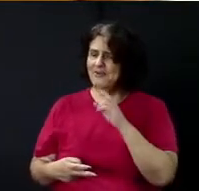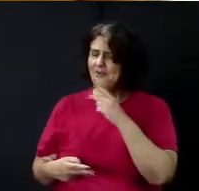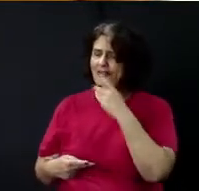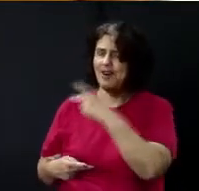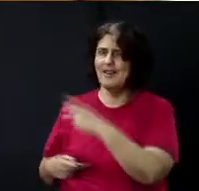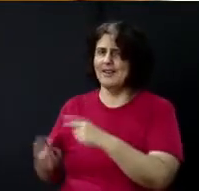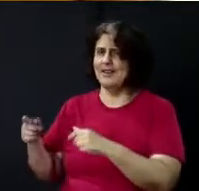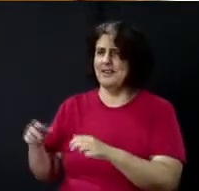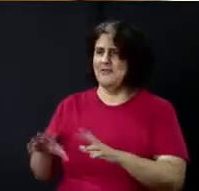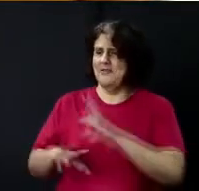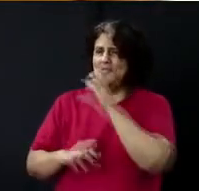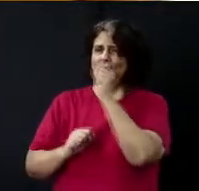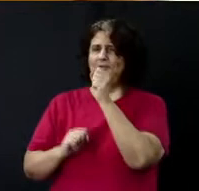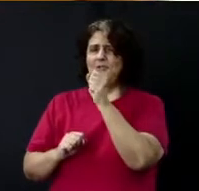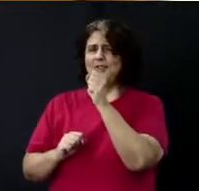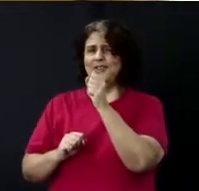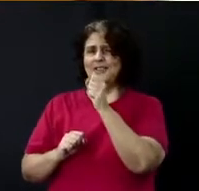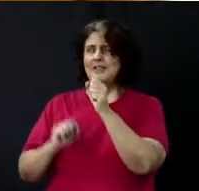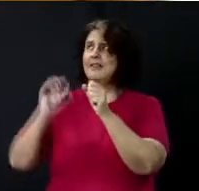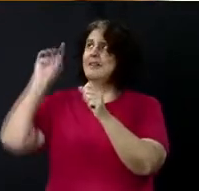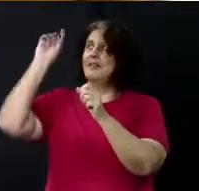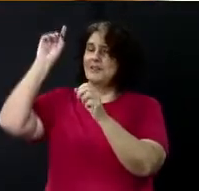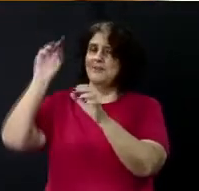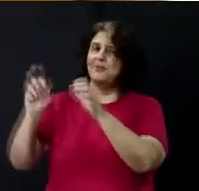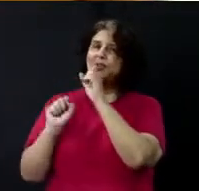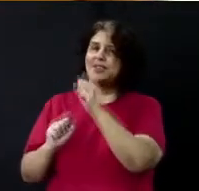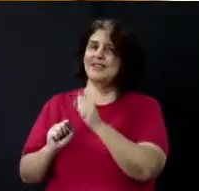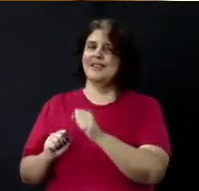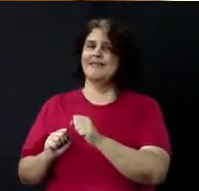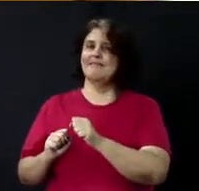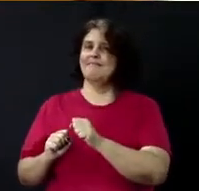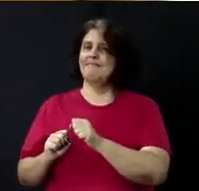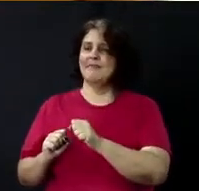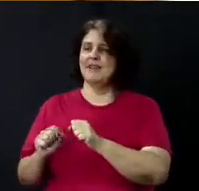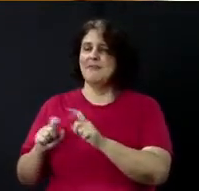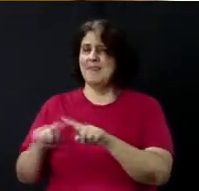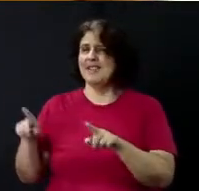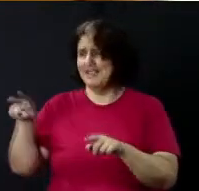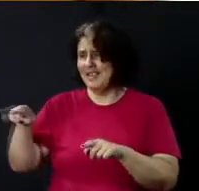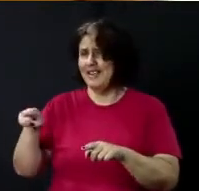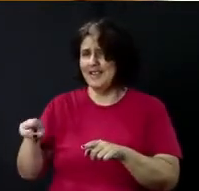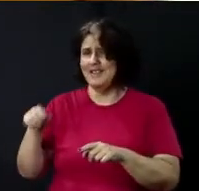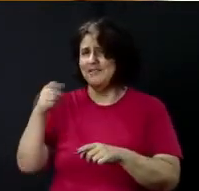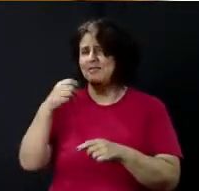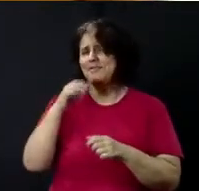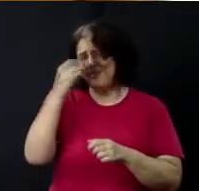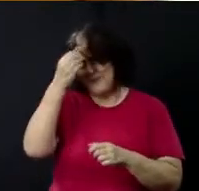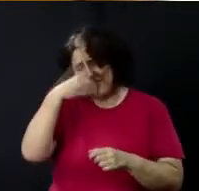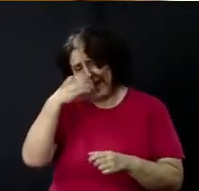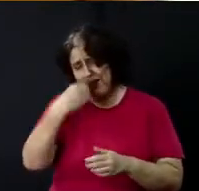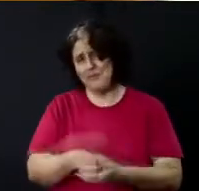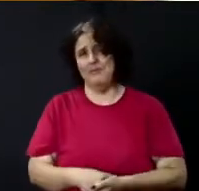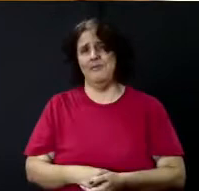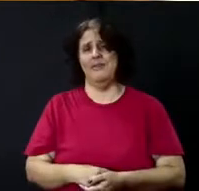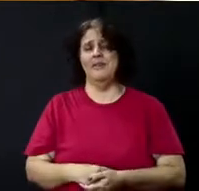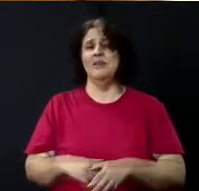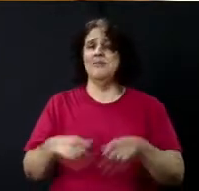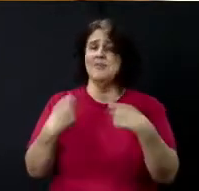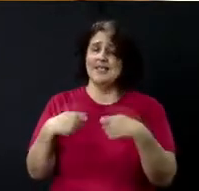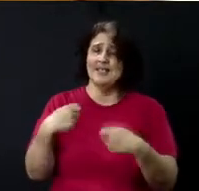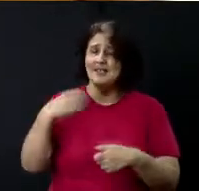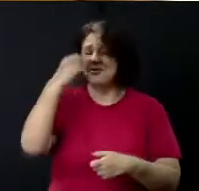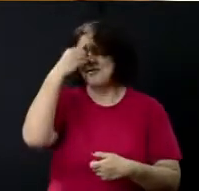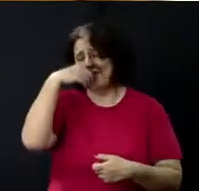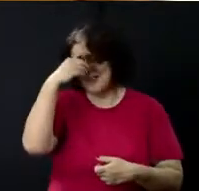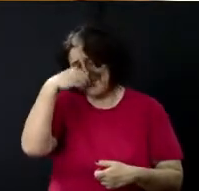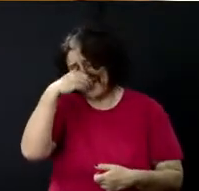que ele é tão fraco que sozinho não consegue se levantar, nem dar um passo só, nem nada que possa lhe